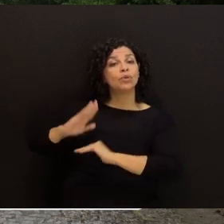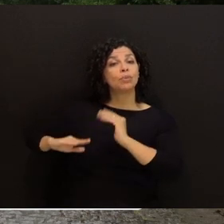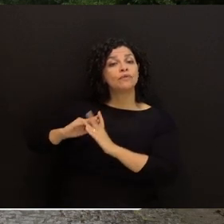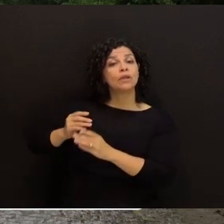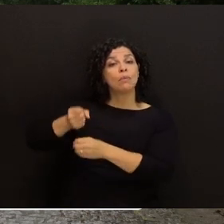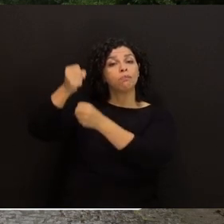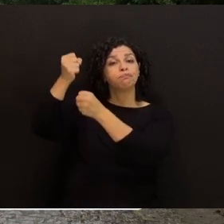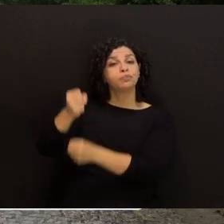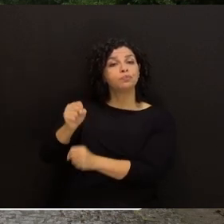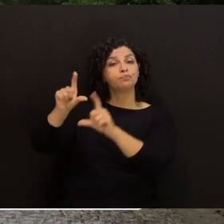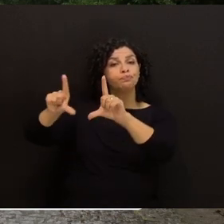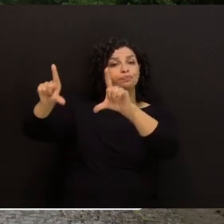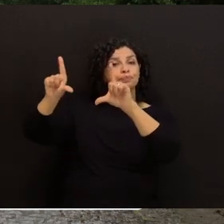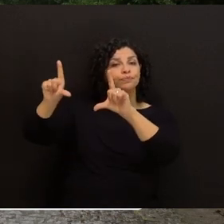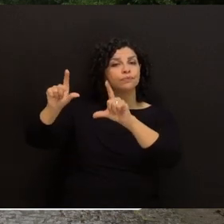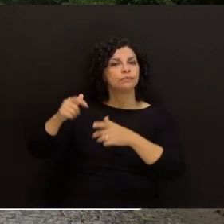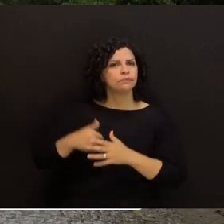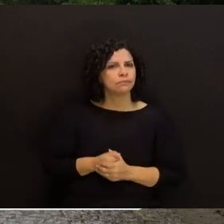instalar